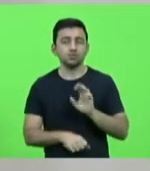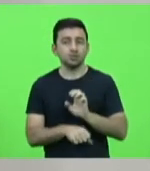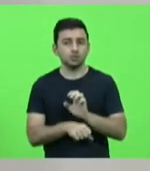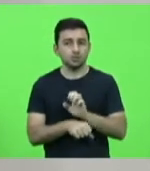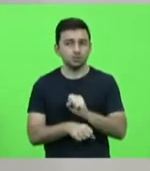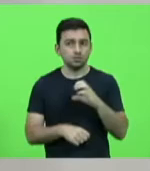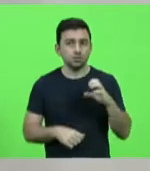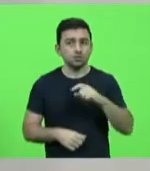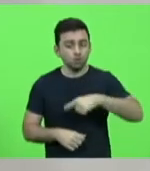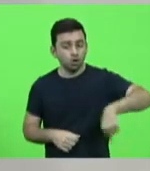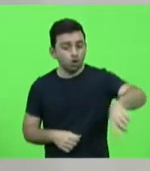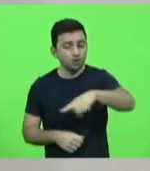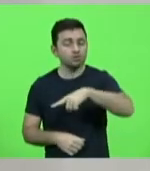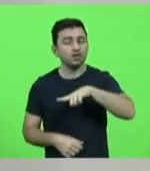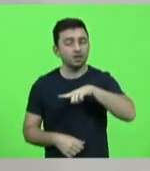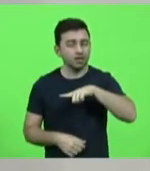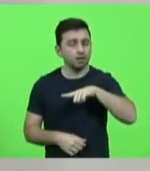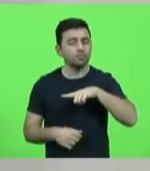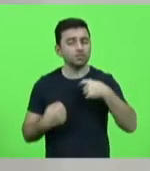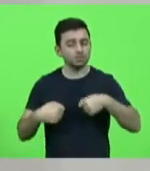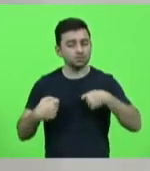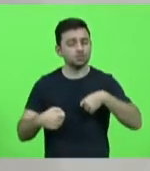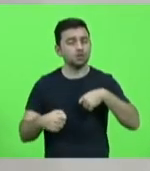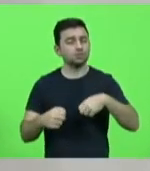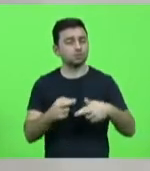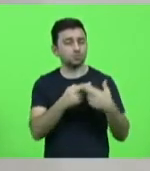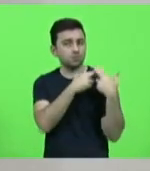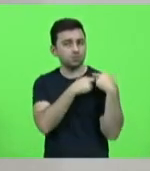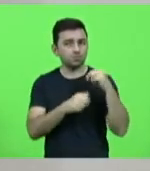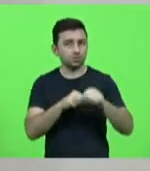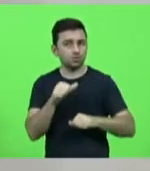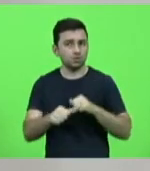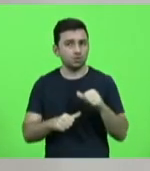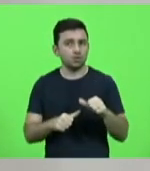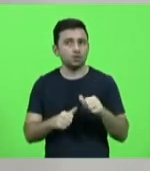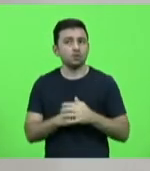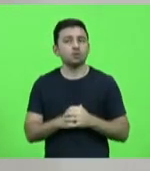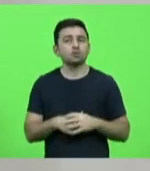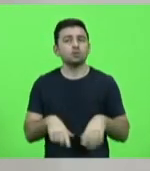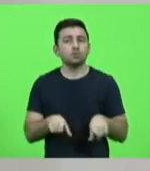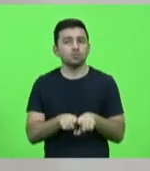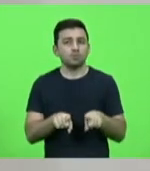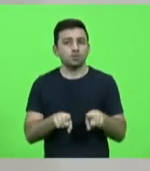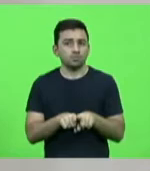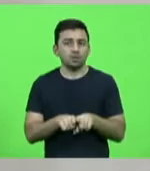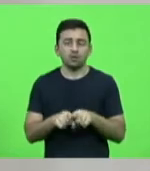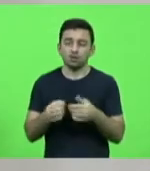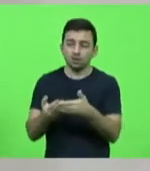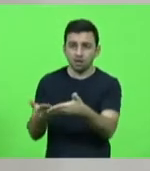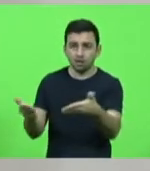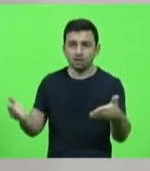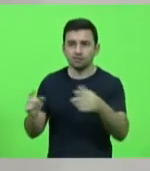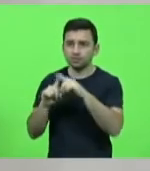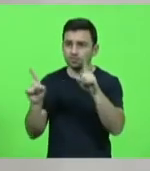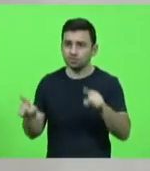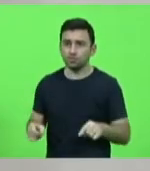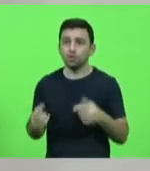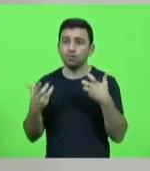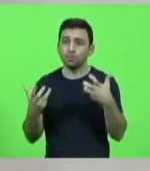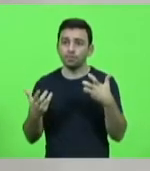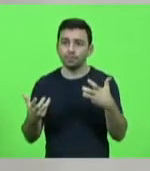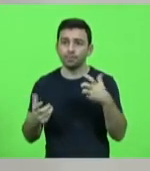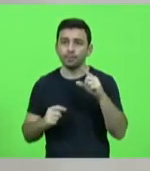temos essa responsabilidade de mudar, mas assiste também razão aos servidores de querer